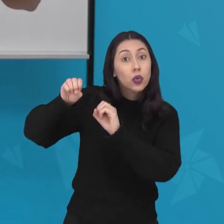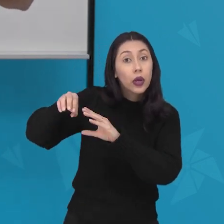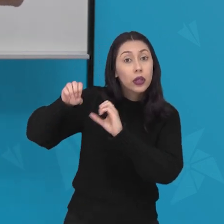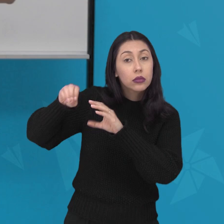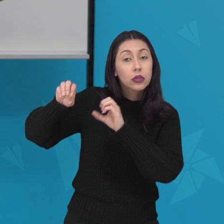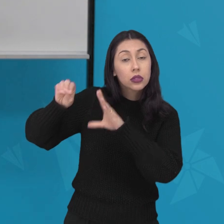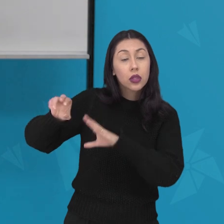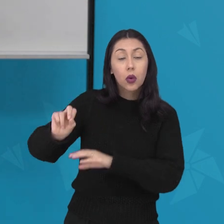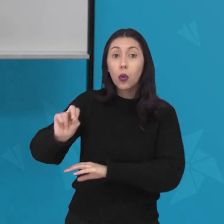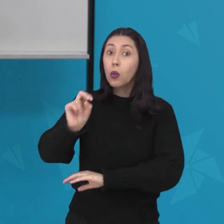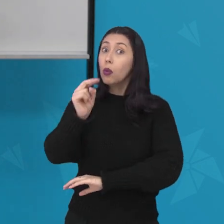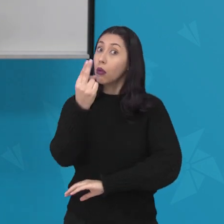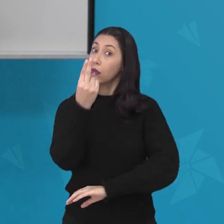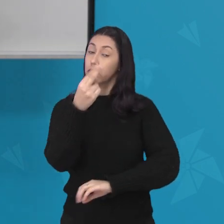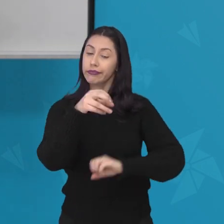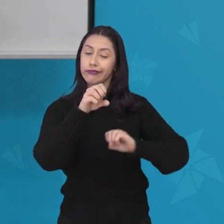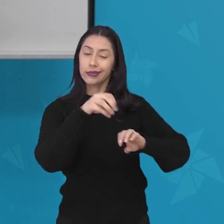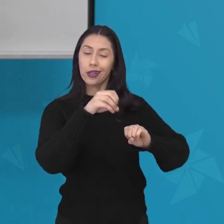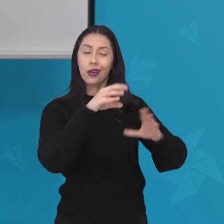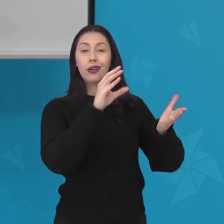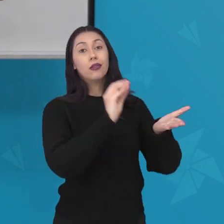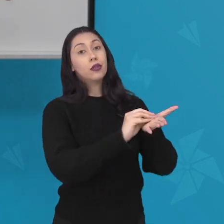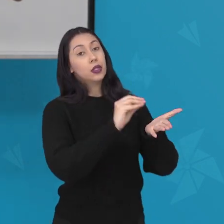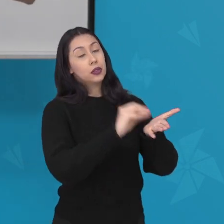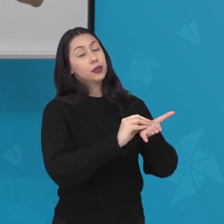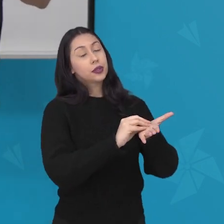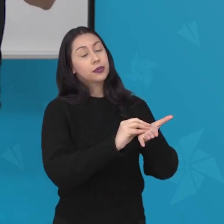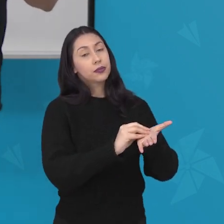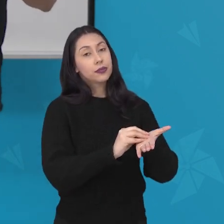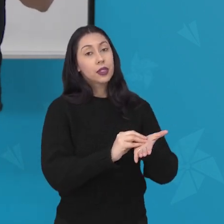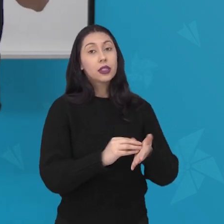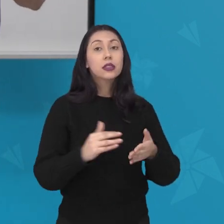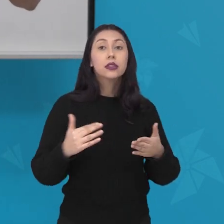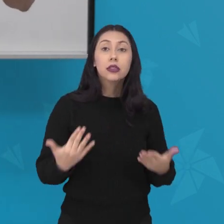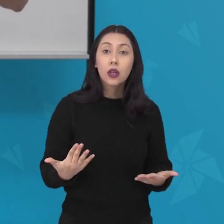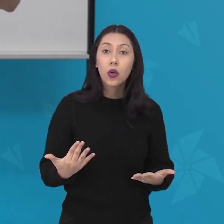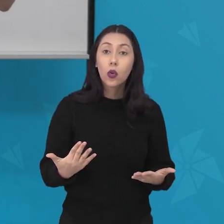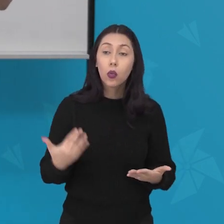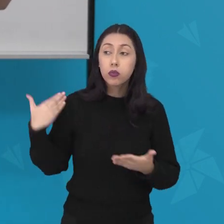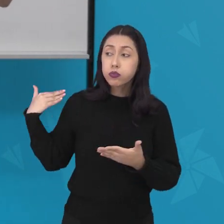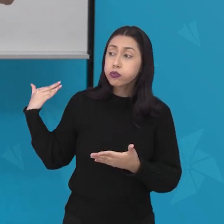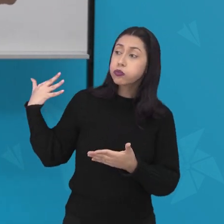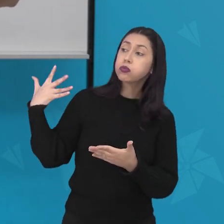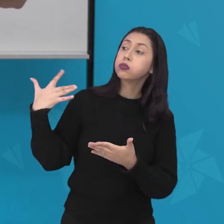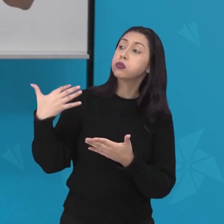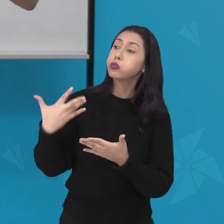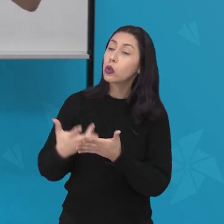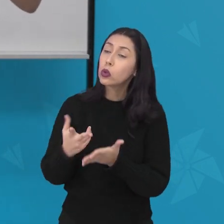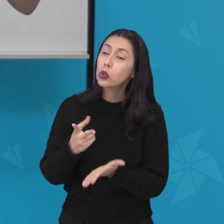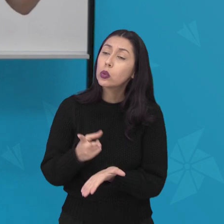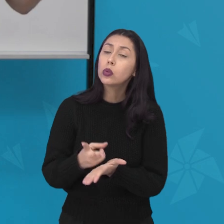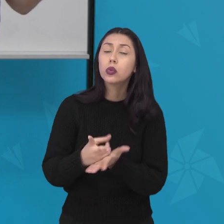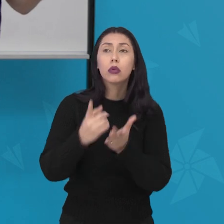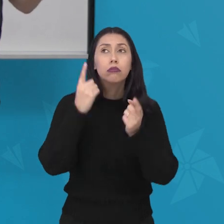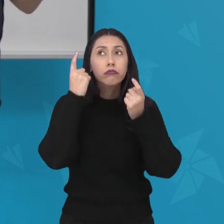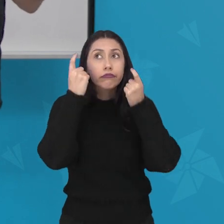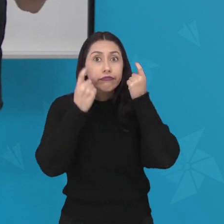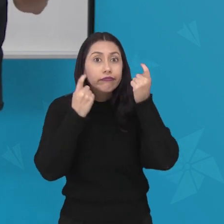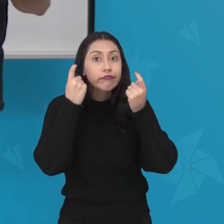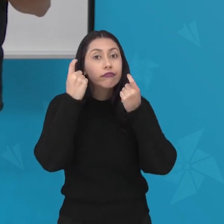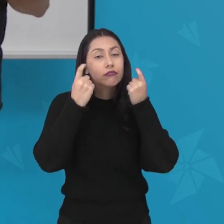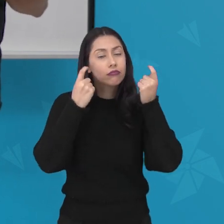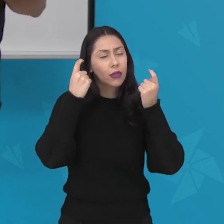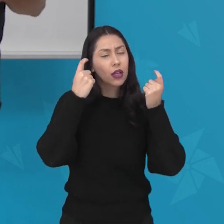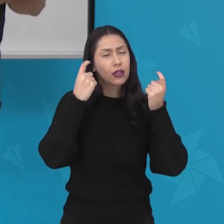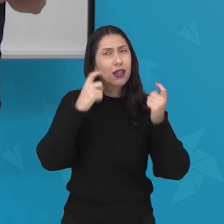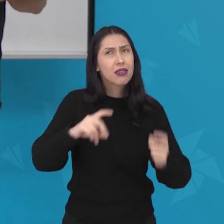a falta da nossa educação. Então, essa preocupação que nós temos até os dias de hoje, ela é muito antiga já.